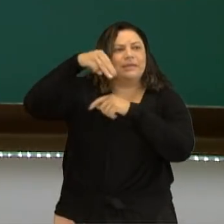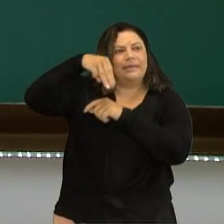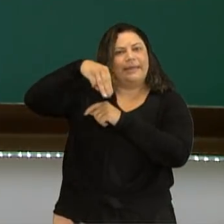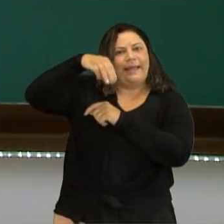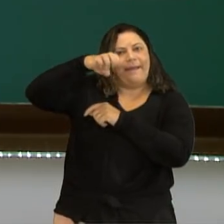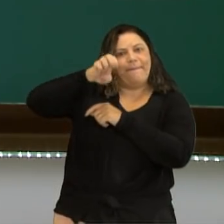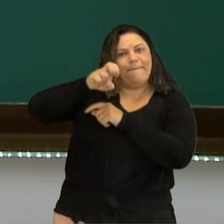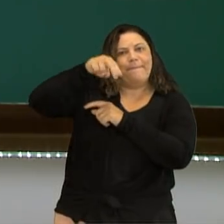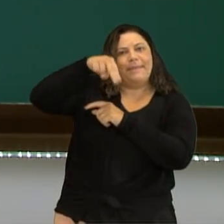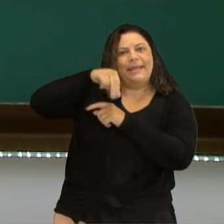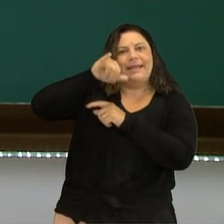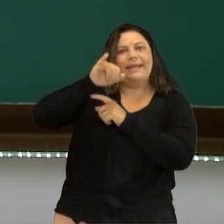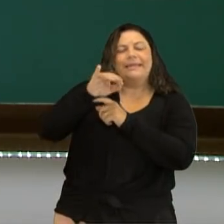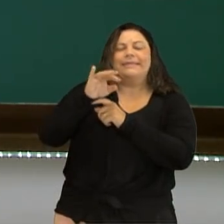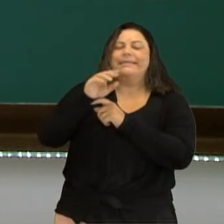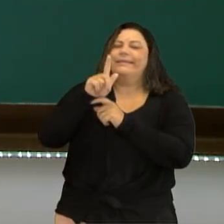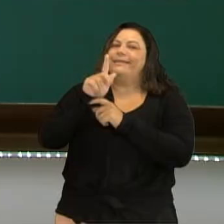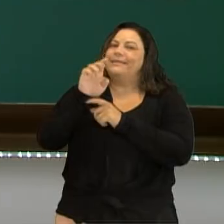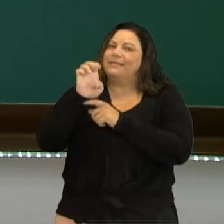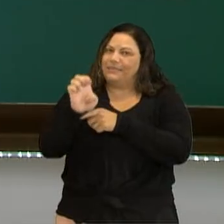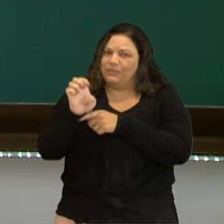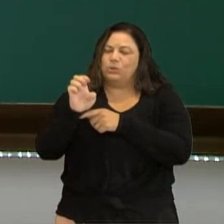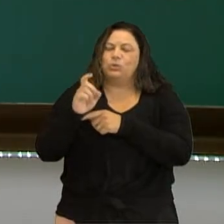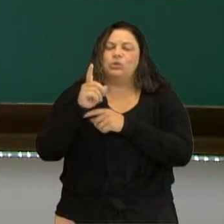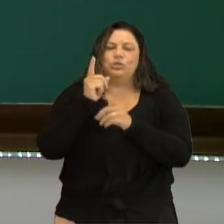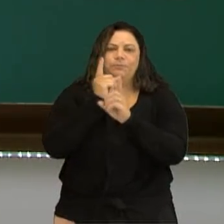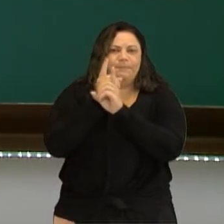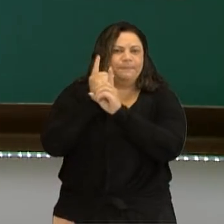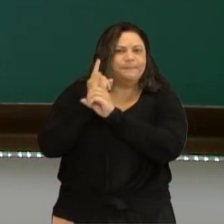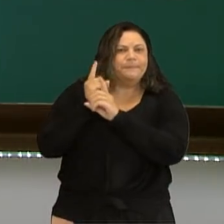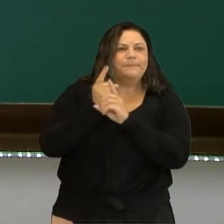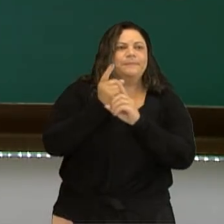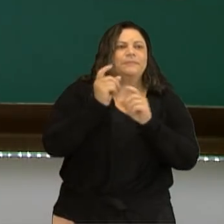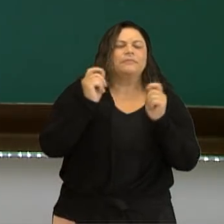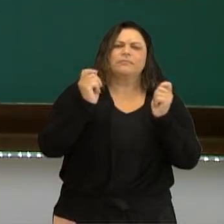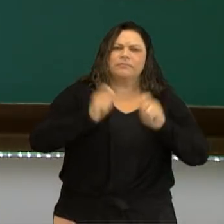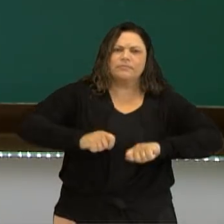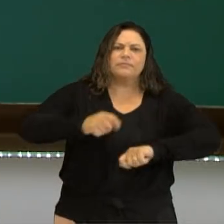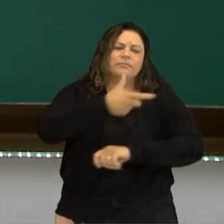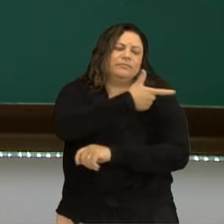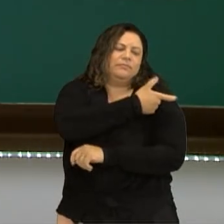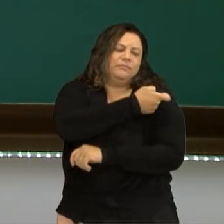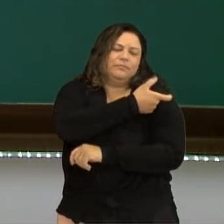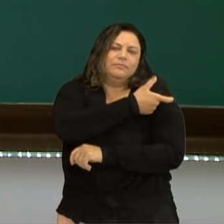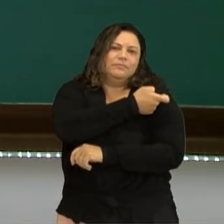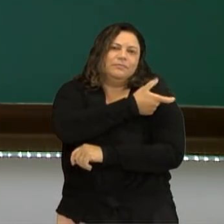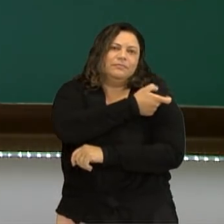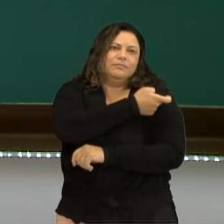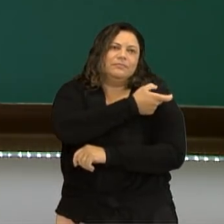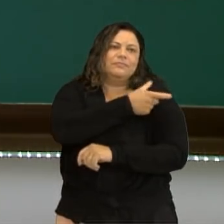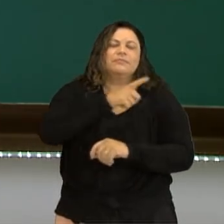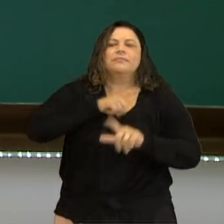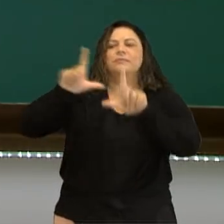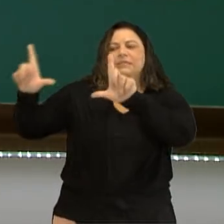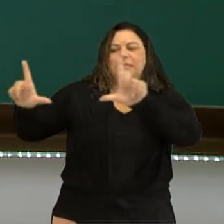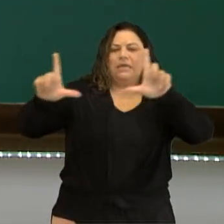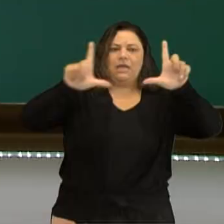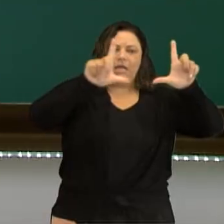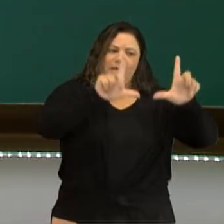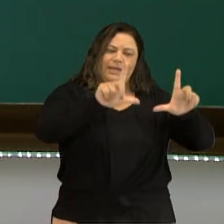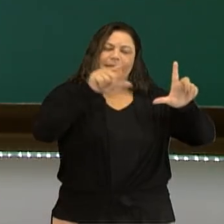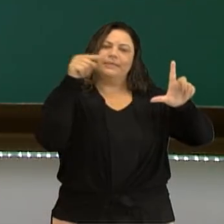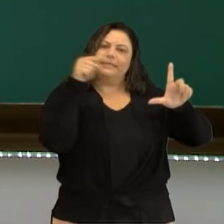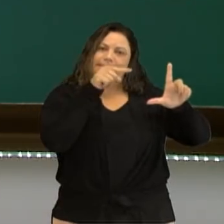nesse tecido que reveste o sistema nervoso. Existe uma vacina e aqui a gente também tem um cartaz que está